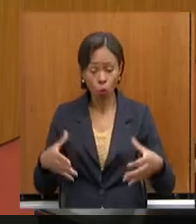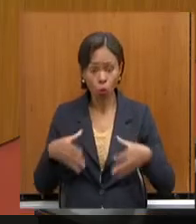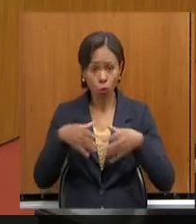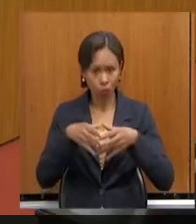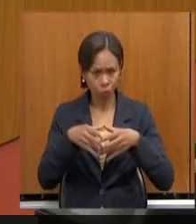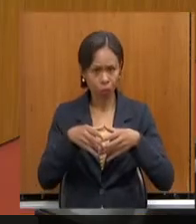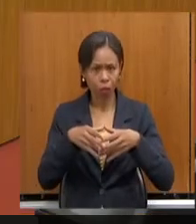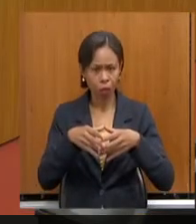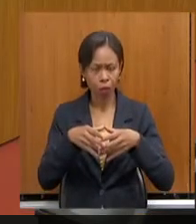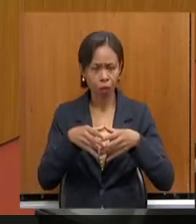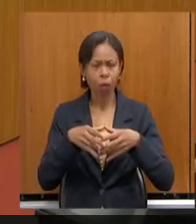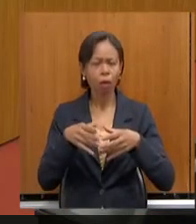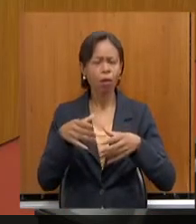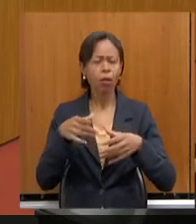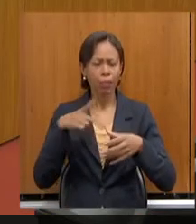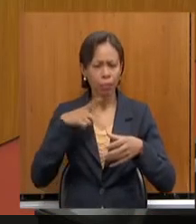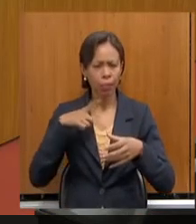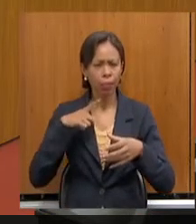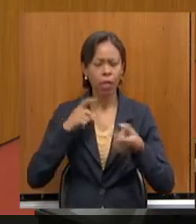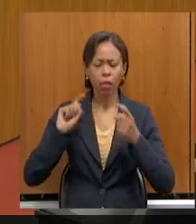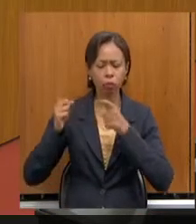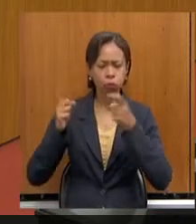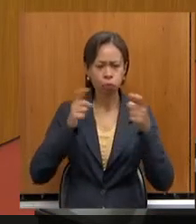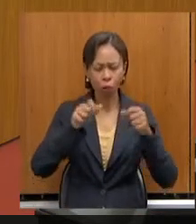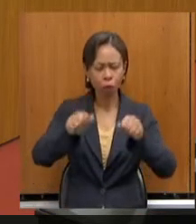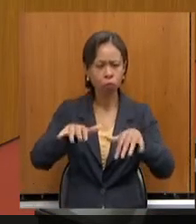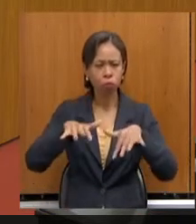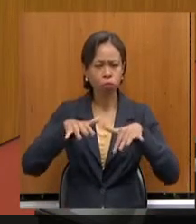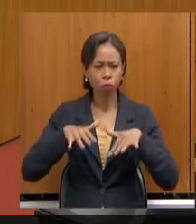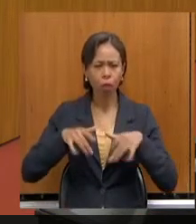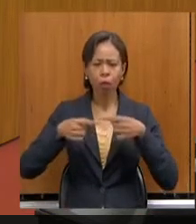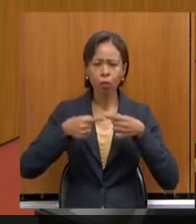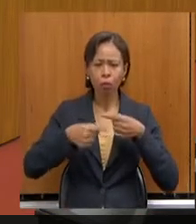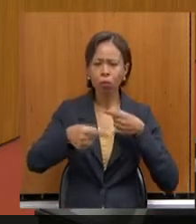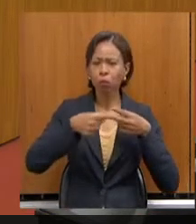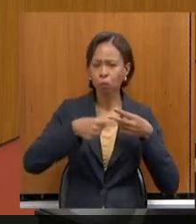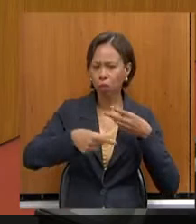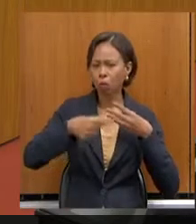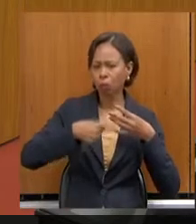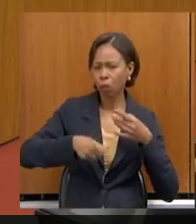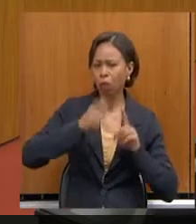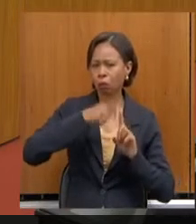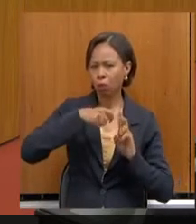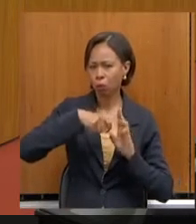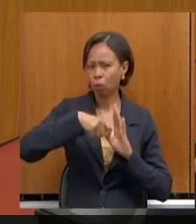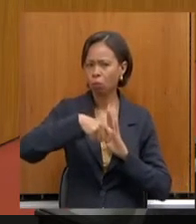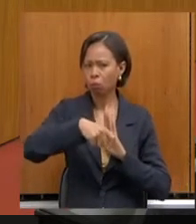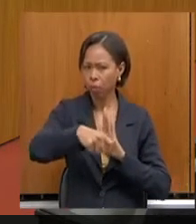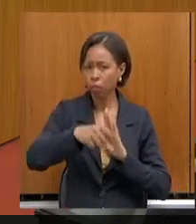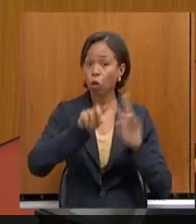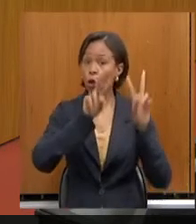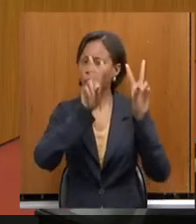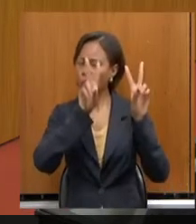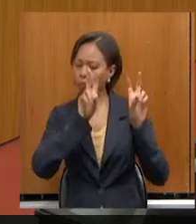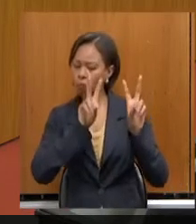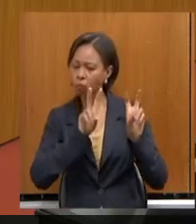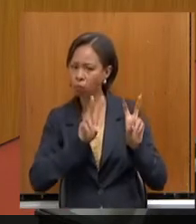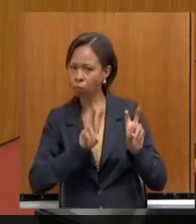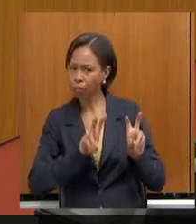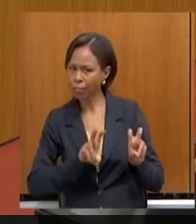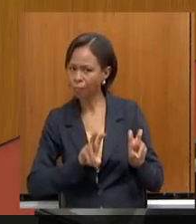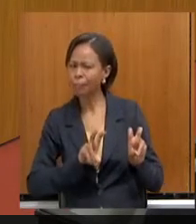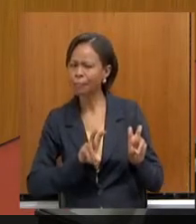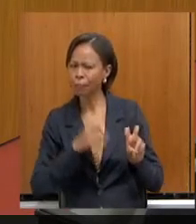terá importantes audiências públicas a serem realizadas semanalmente nos próximos meses com temas relevante